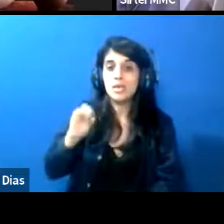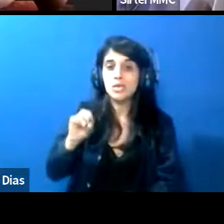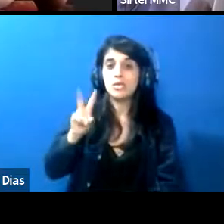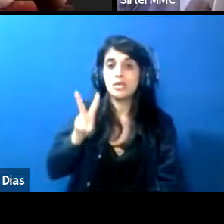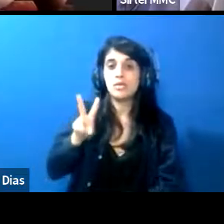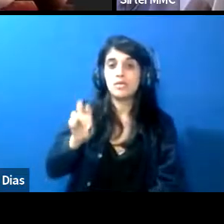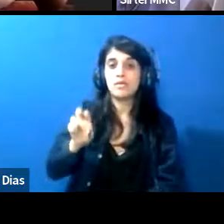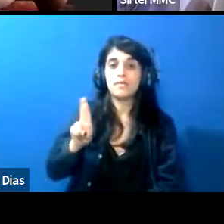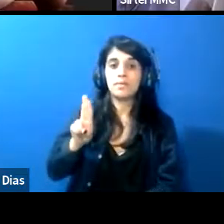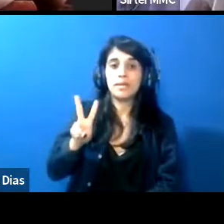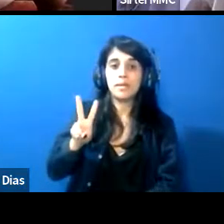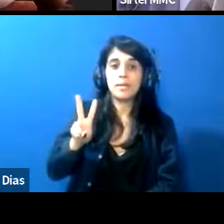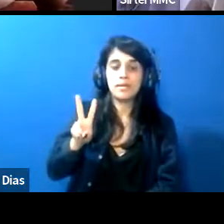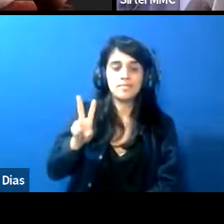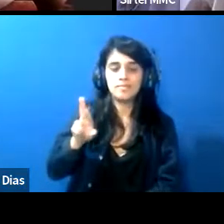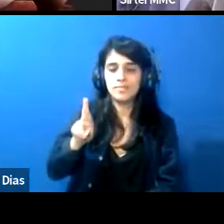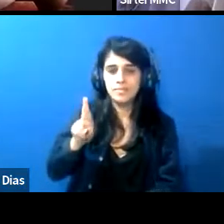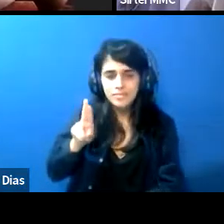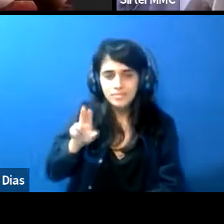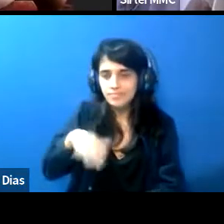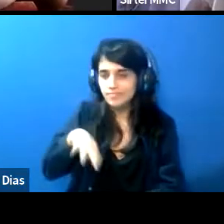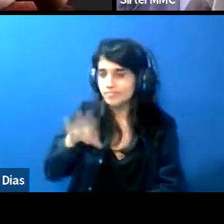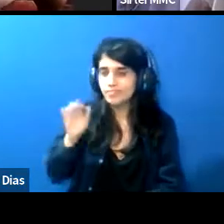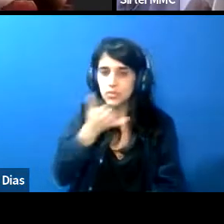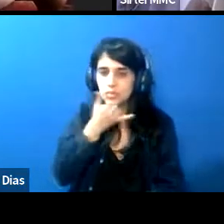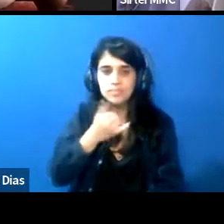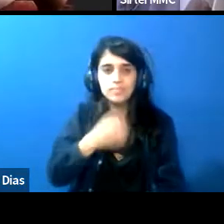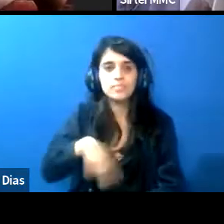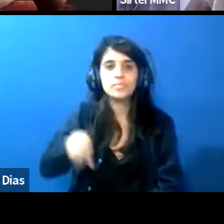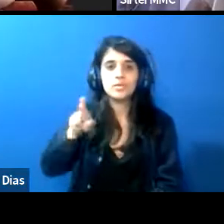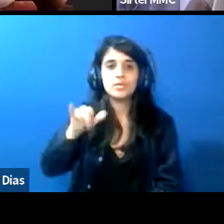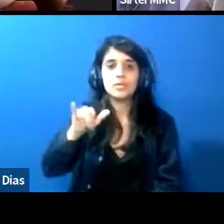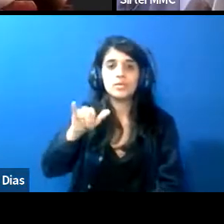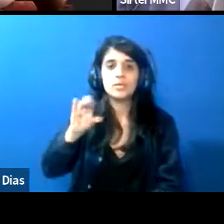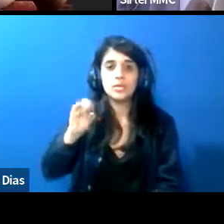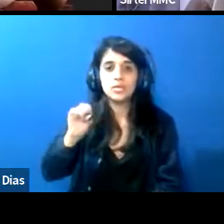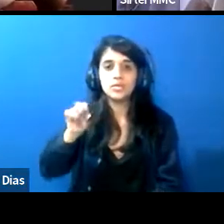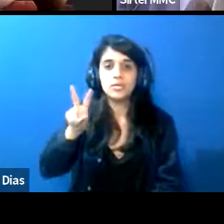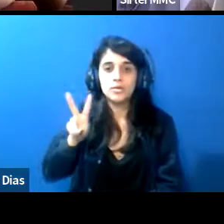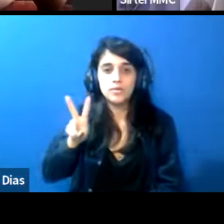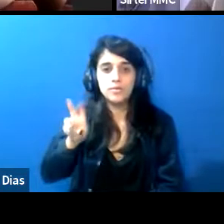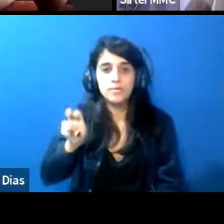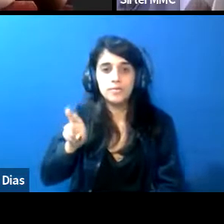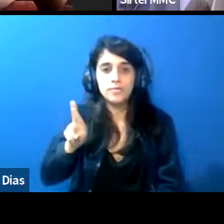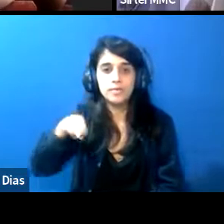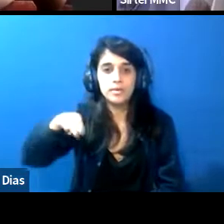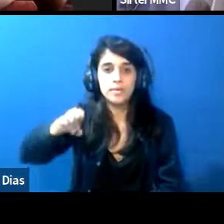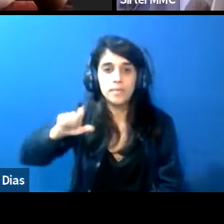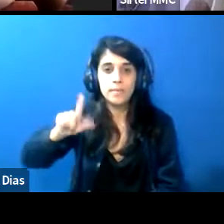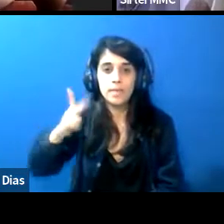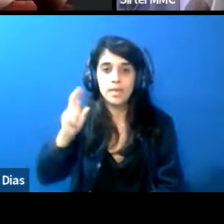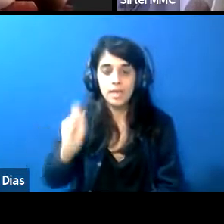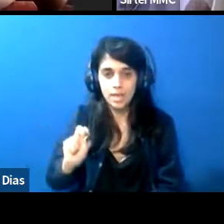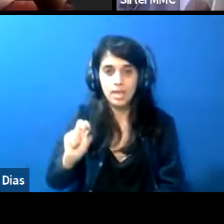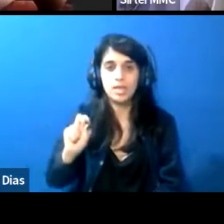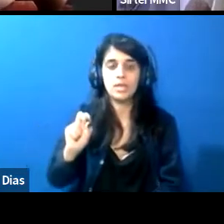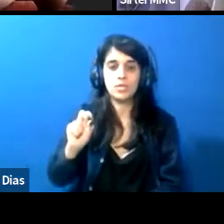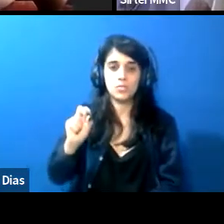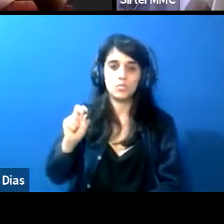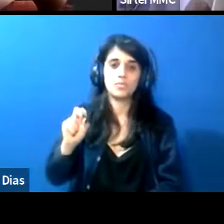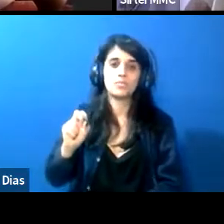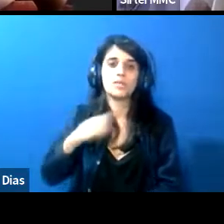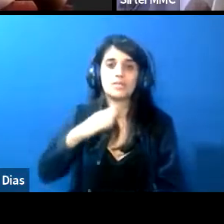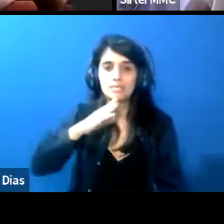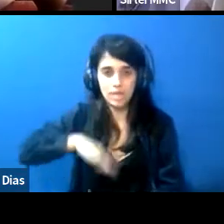Park, lá aqui em Florianópolis. E estamos também nós, do Grupo Quinta das Plantas,